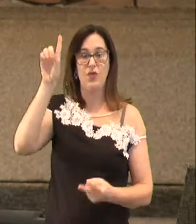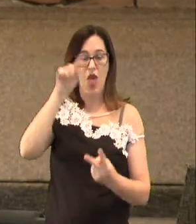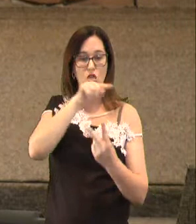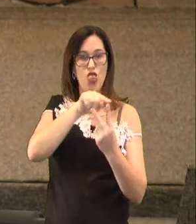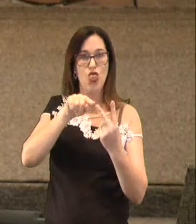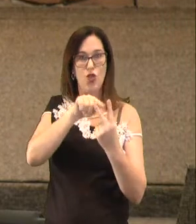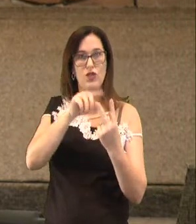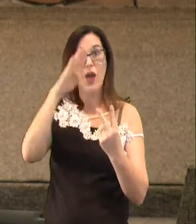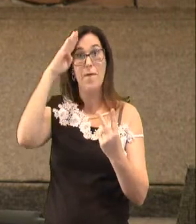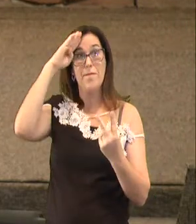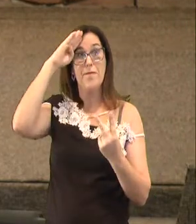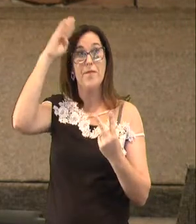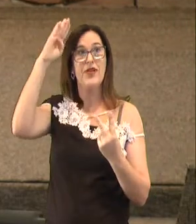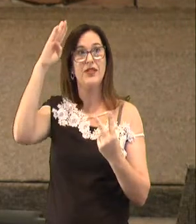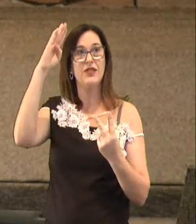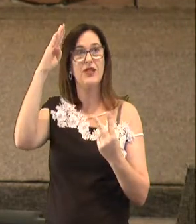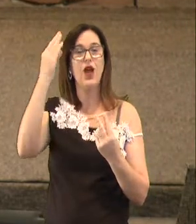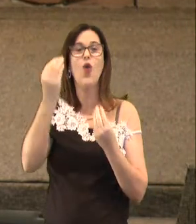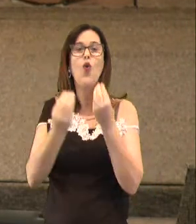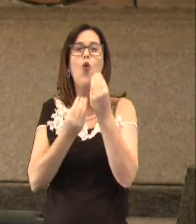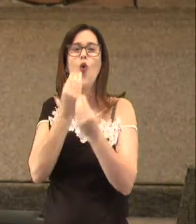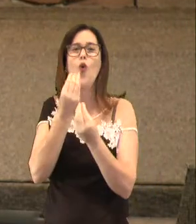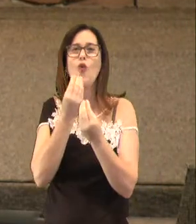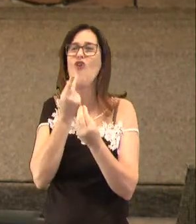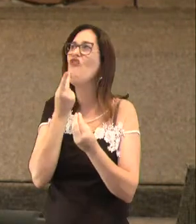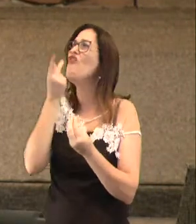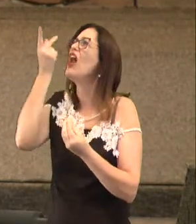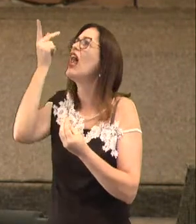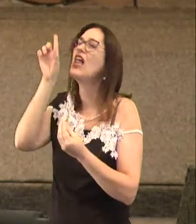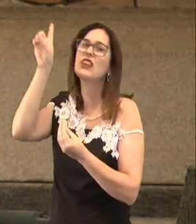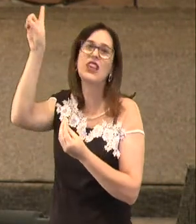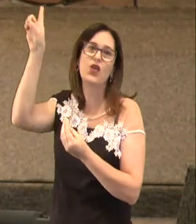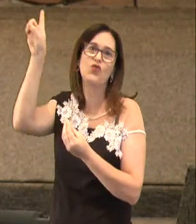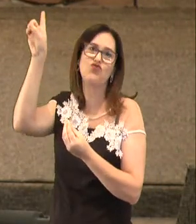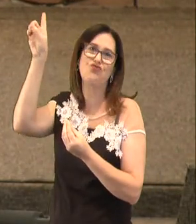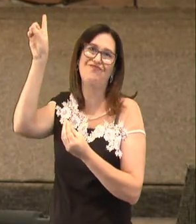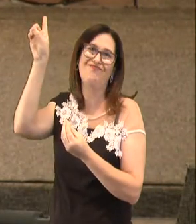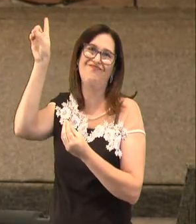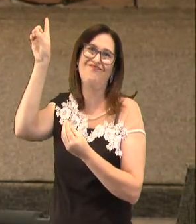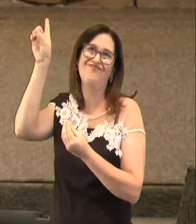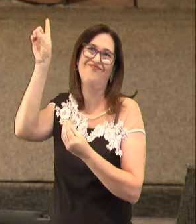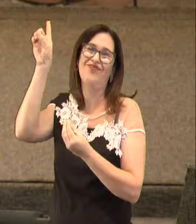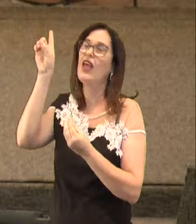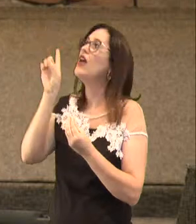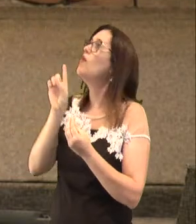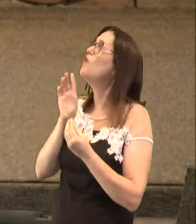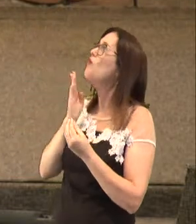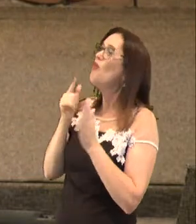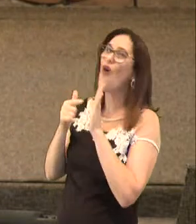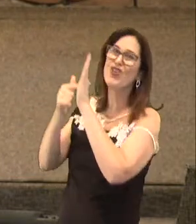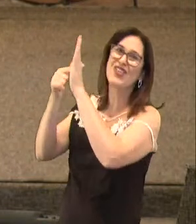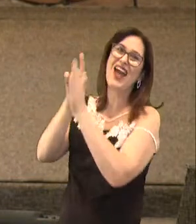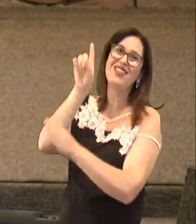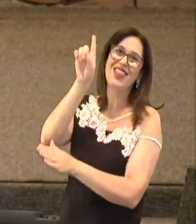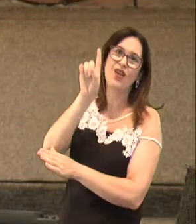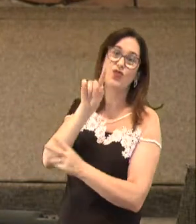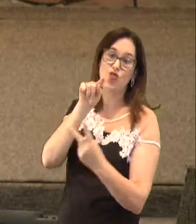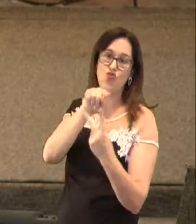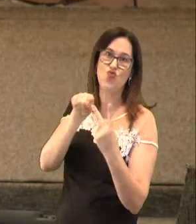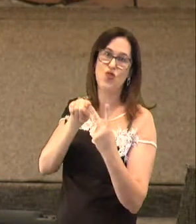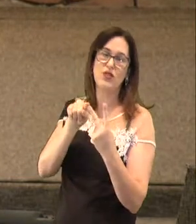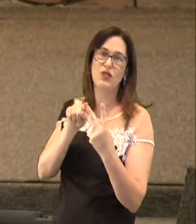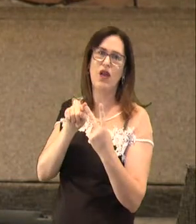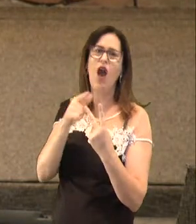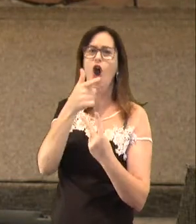formas principais de se referir a Deus, de se dirigir a Ele. Havia ainda